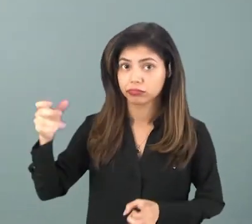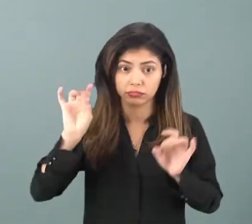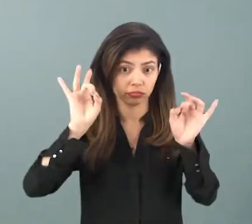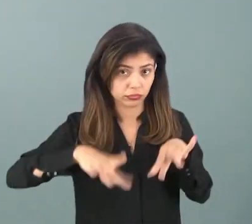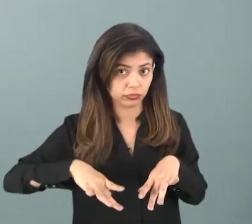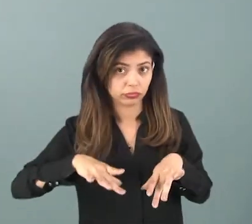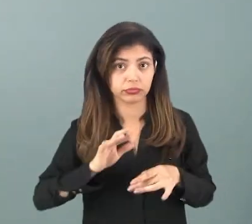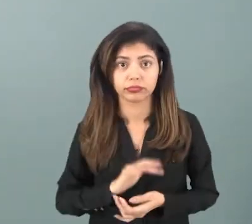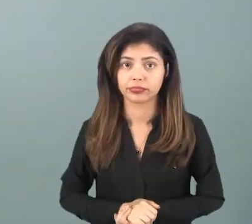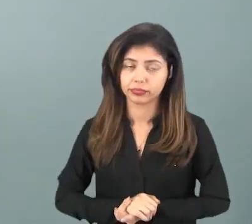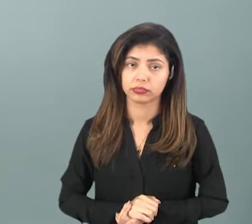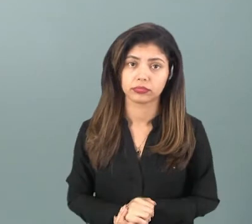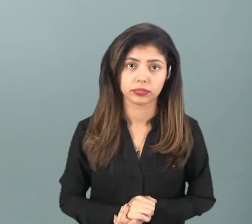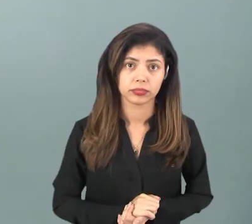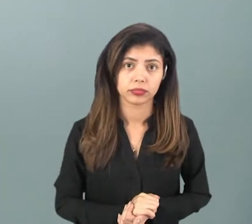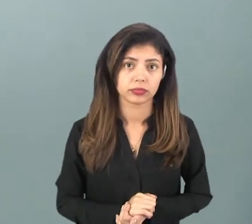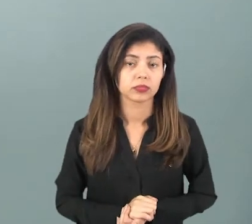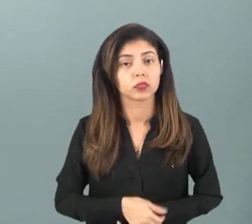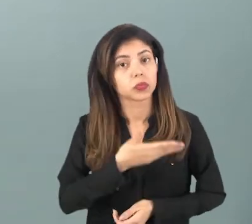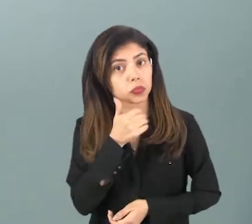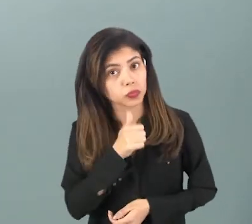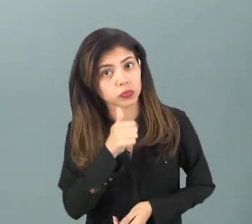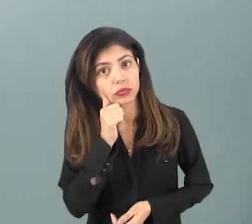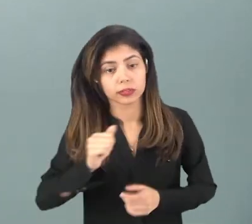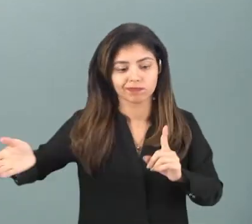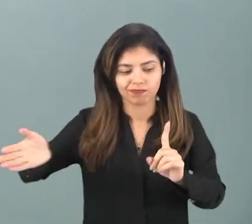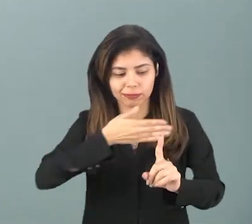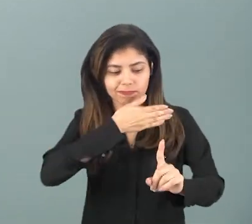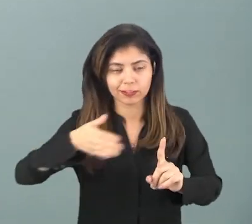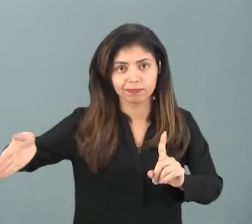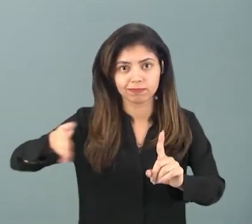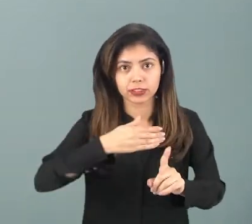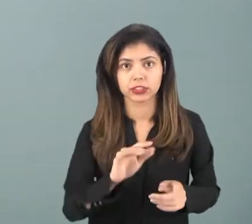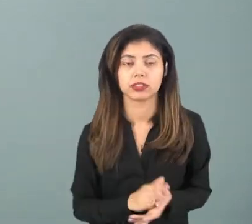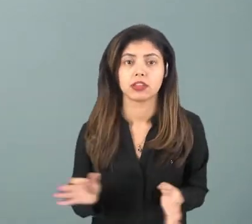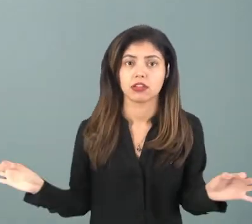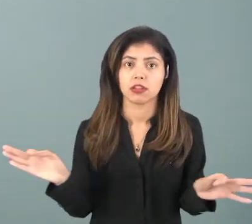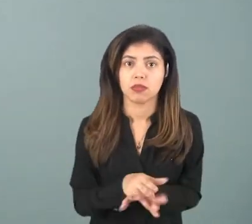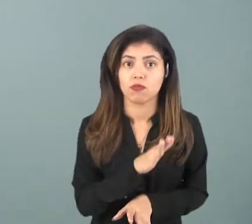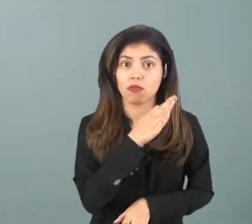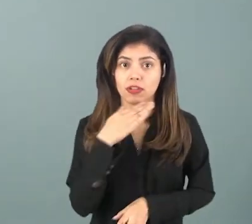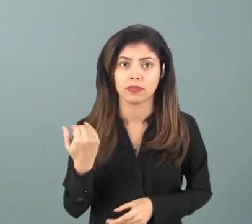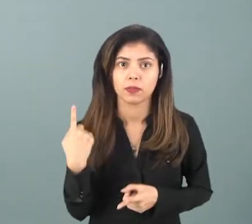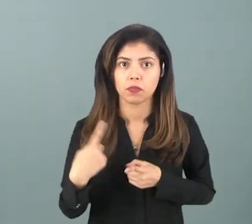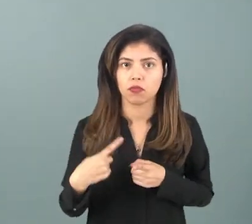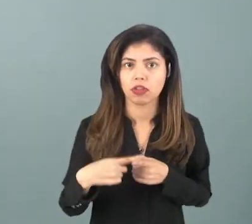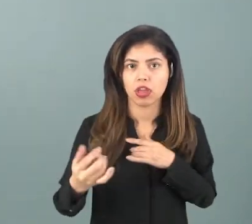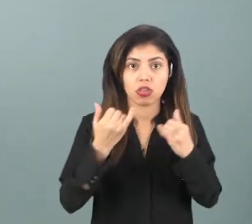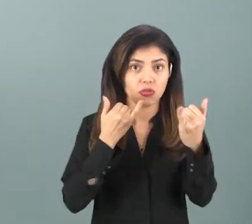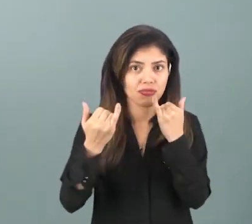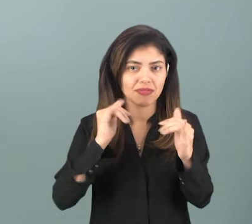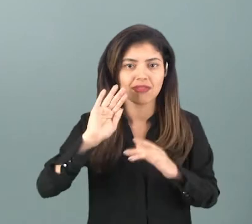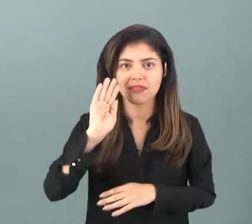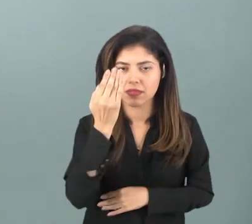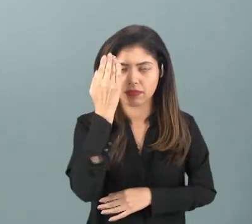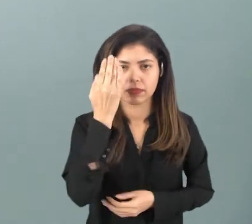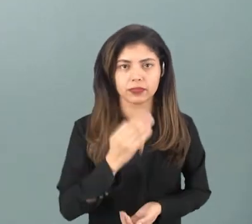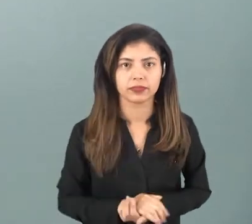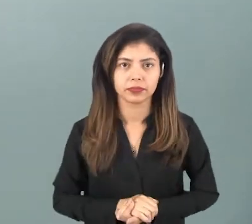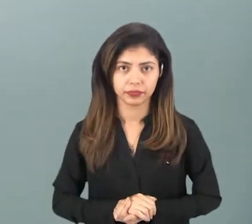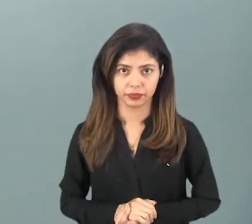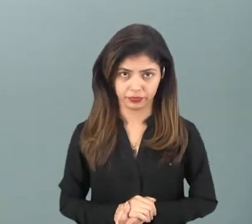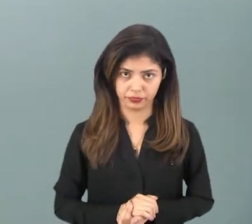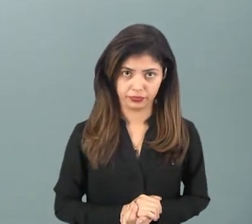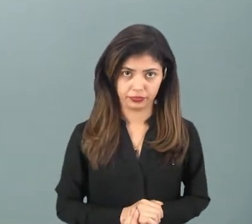artigo que a gente viu aí. Uma dona de casa, ela foi espancada e acabou falecendo por causa de notícias falsas,